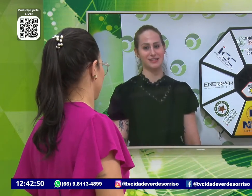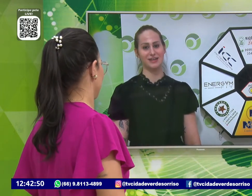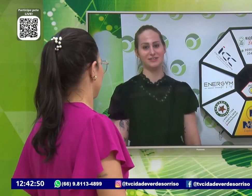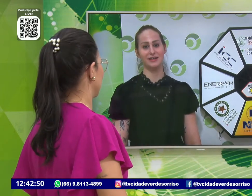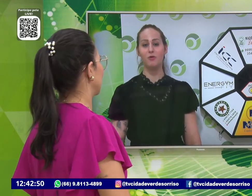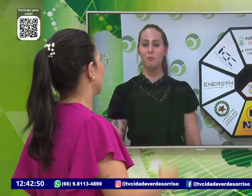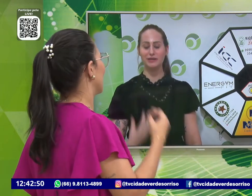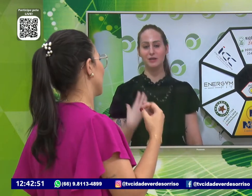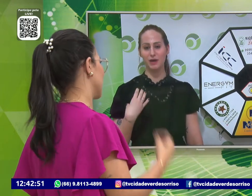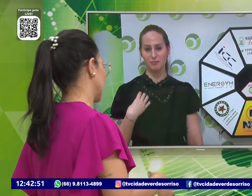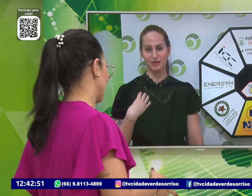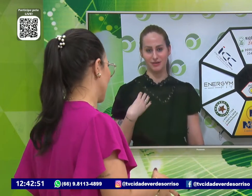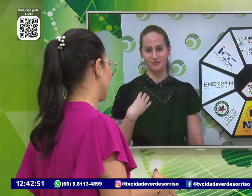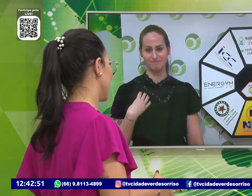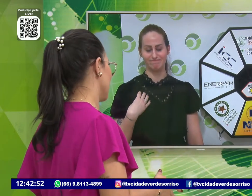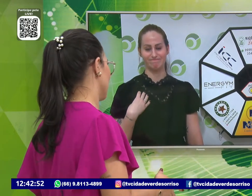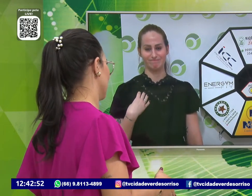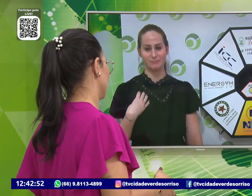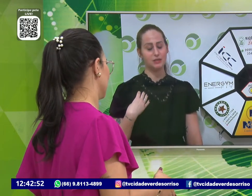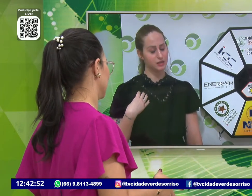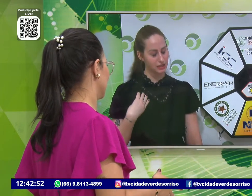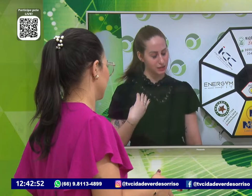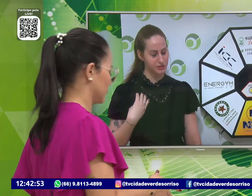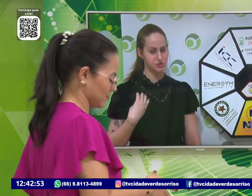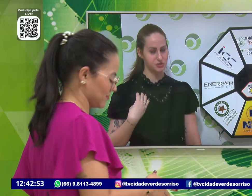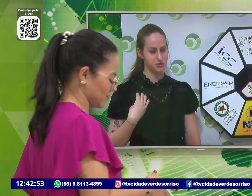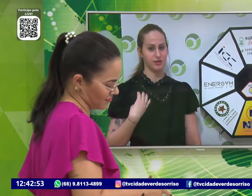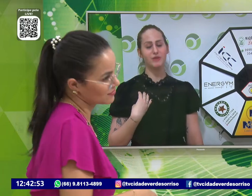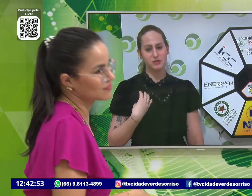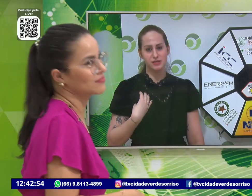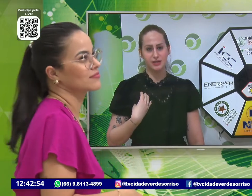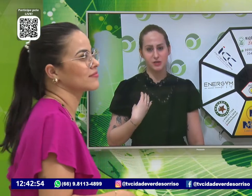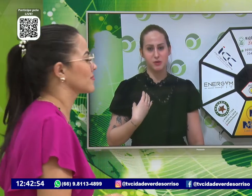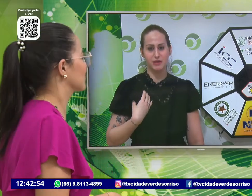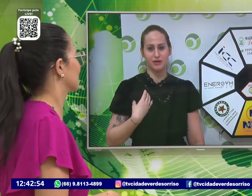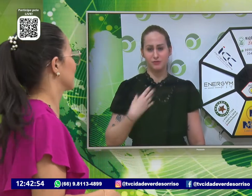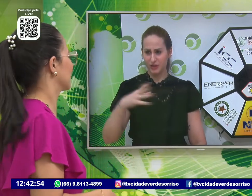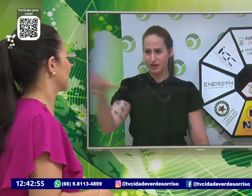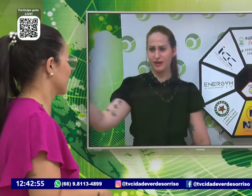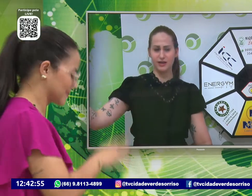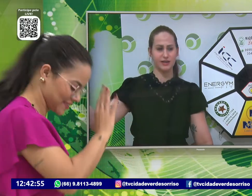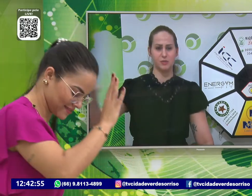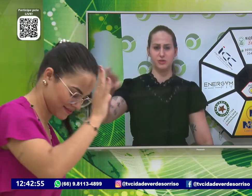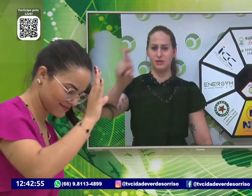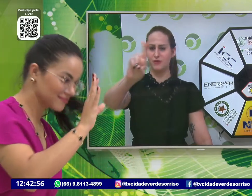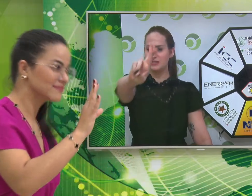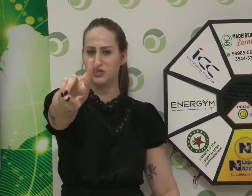é, Edilene, a culpa não é minha. Você tá com o pé frio. Não, Edilene, vamos fazer o seguinte, minha amiga, fica aí